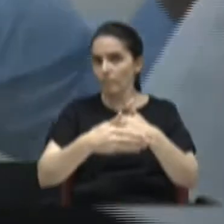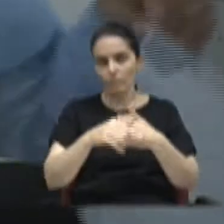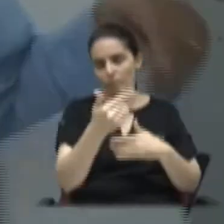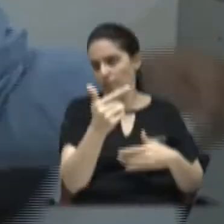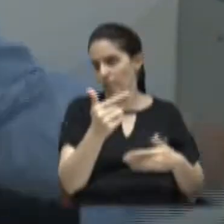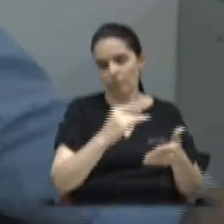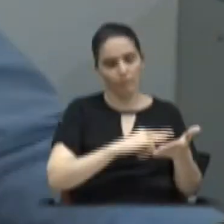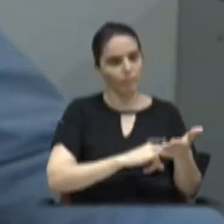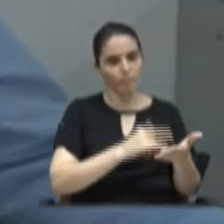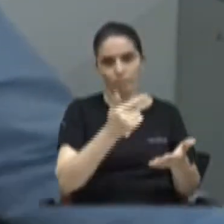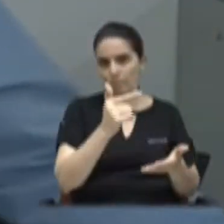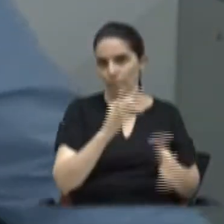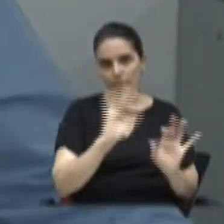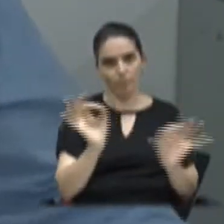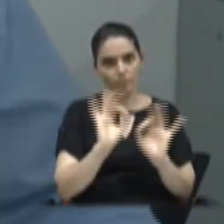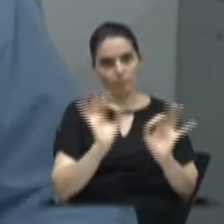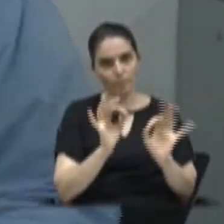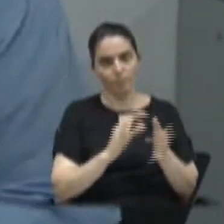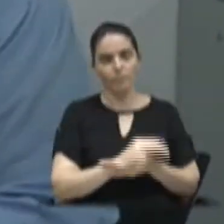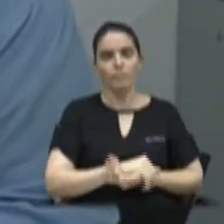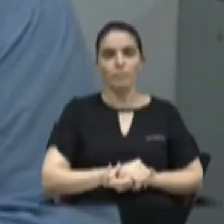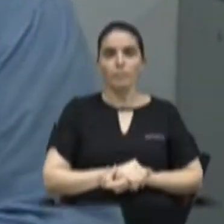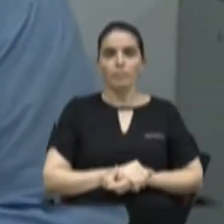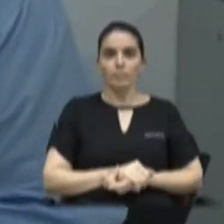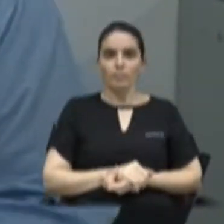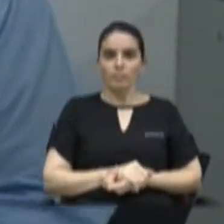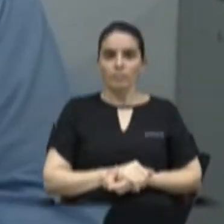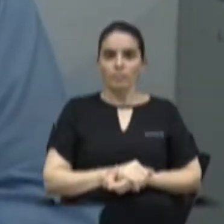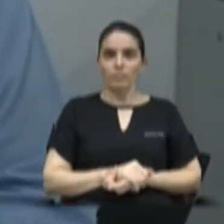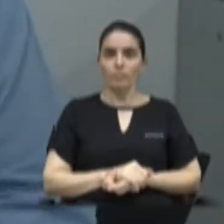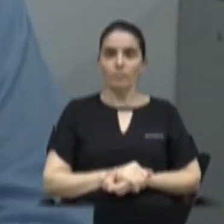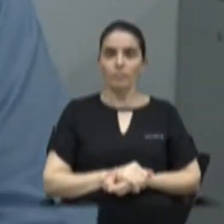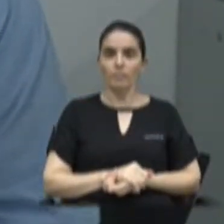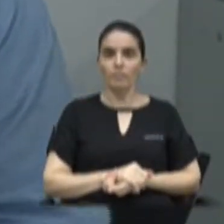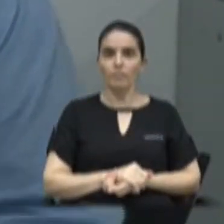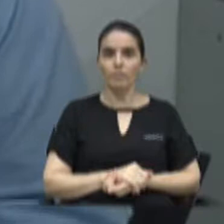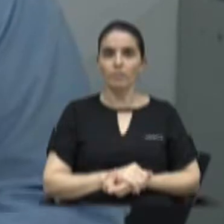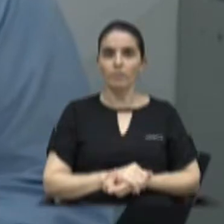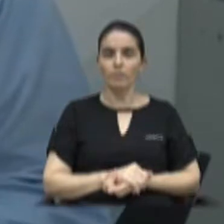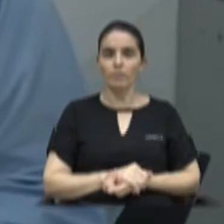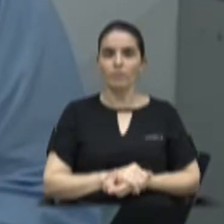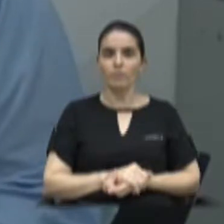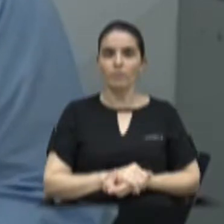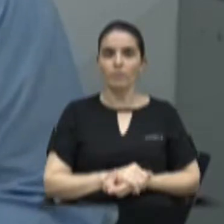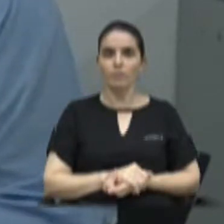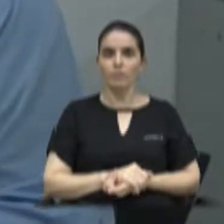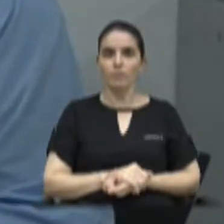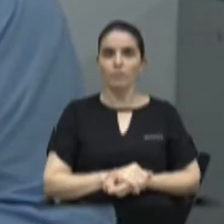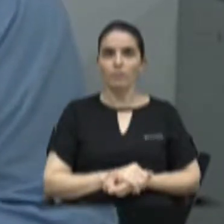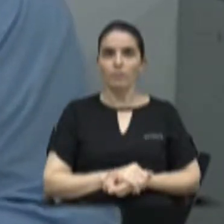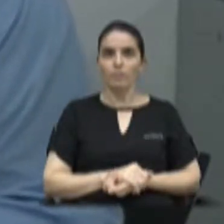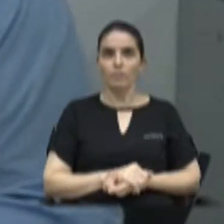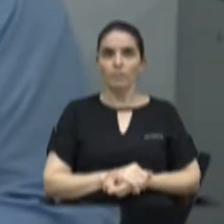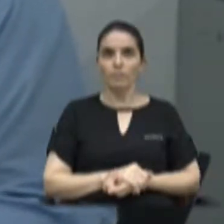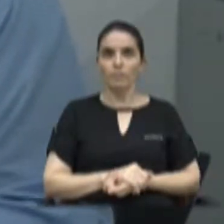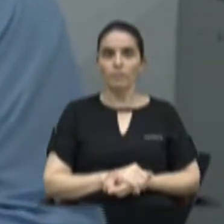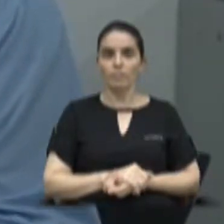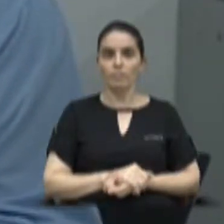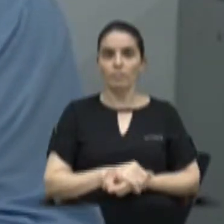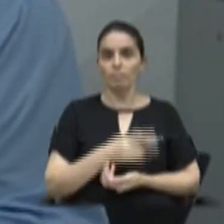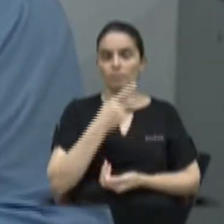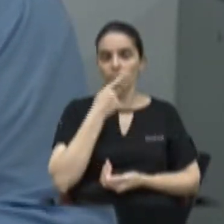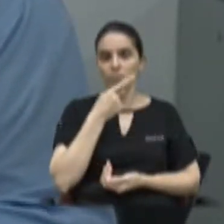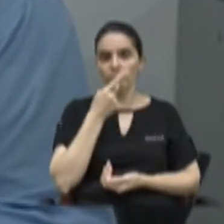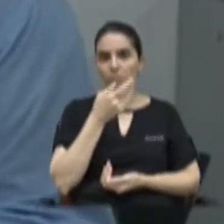contrato. Nós temos aqui no parecer da casa, e aí não tem falar que